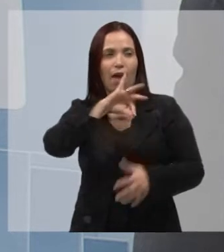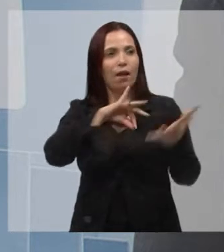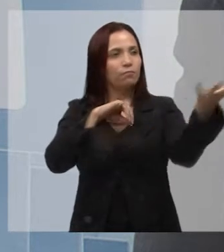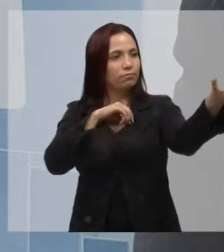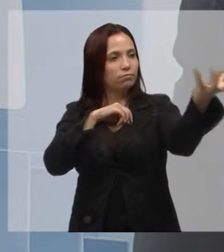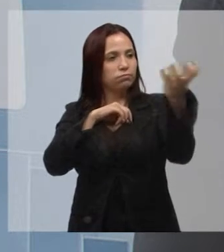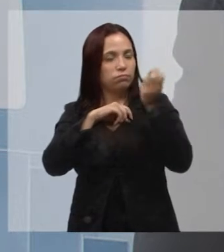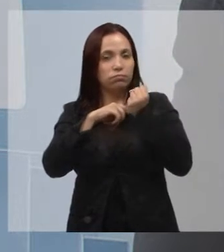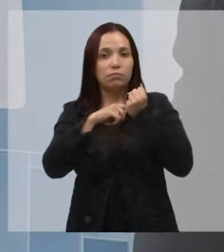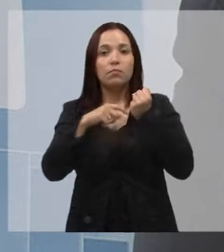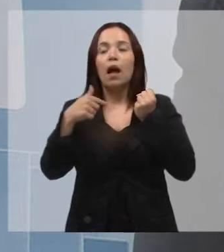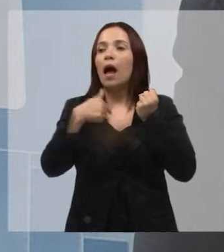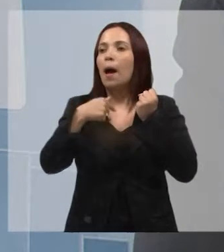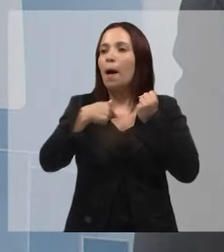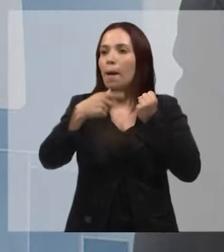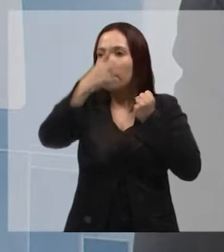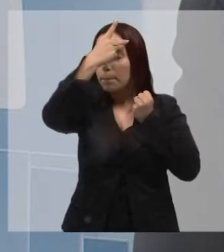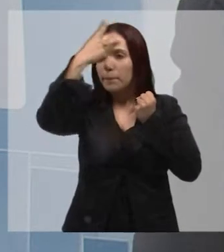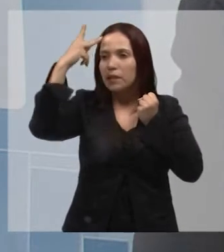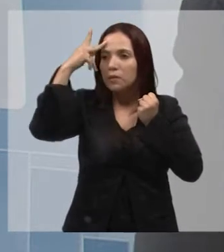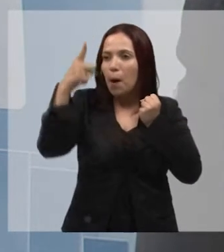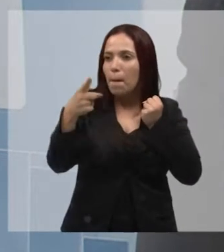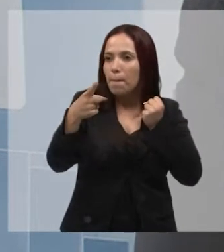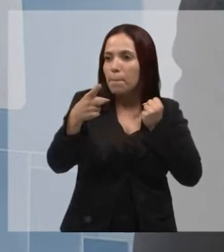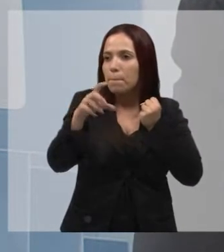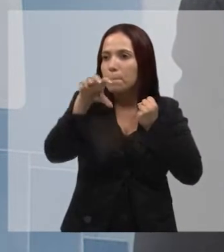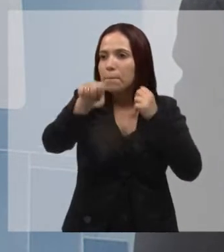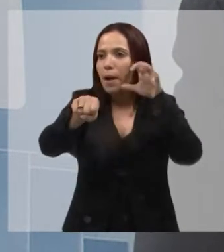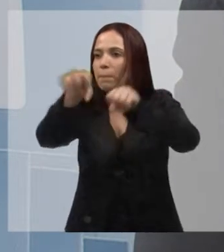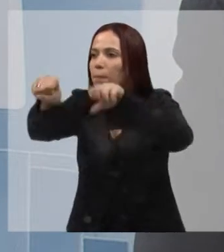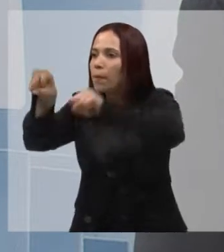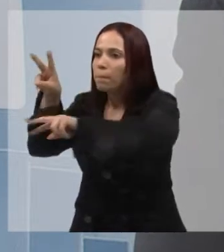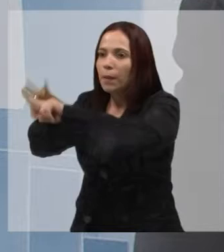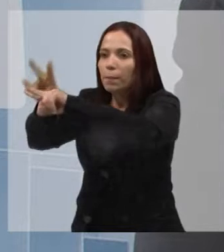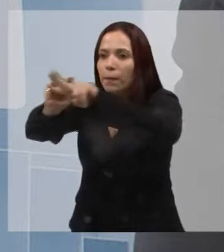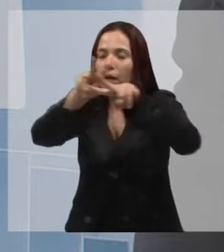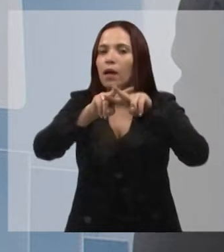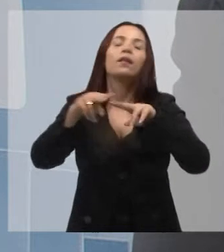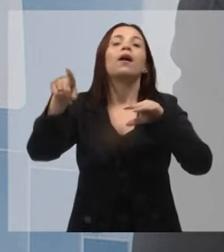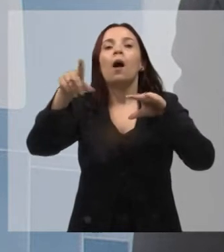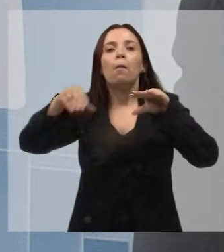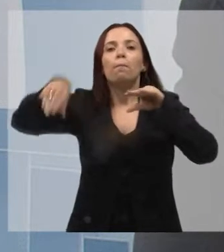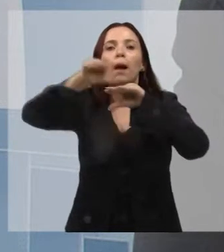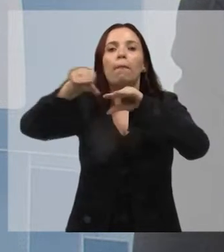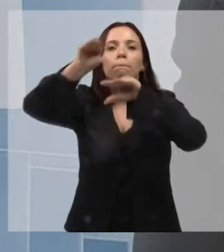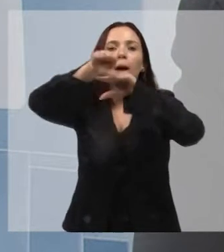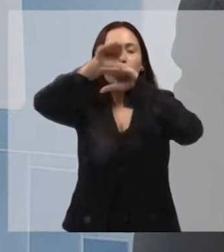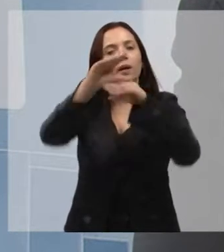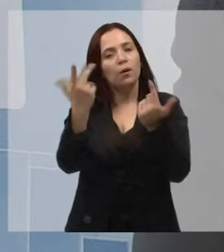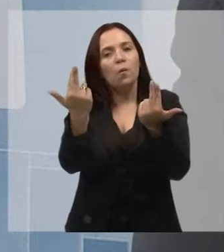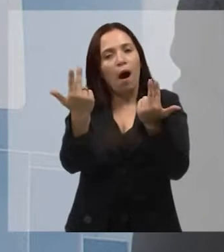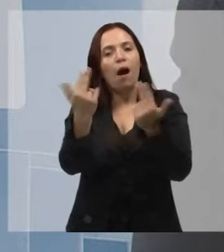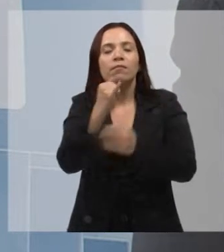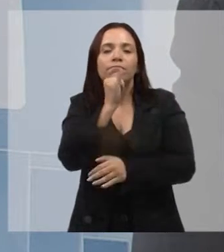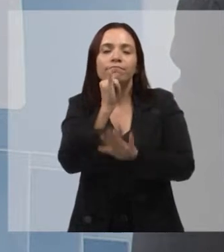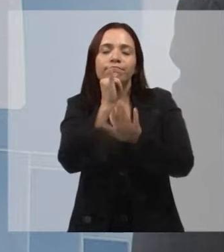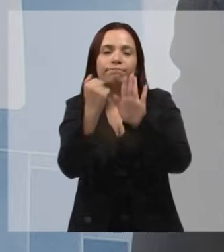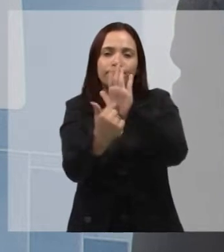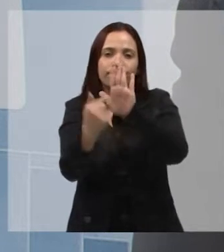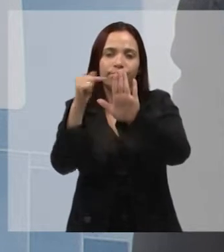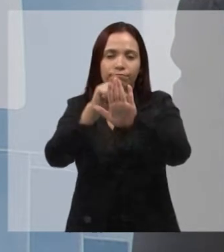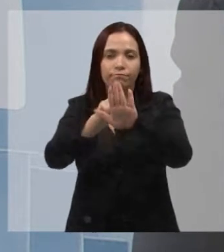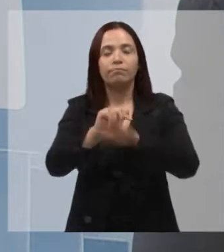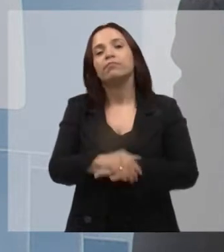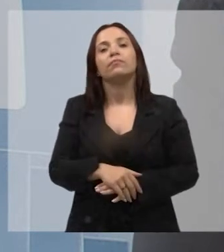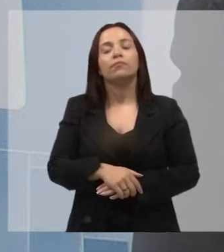ele ganhasse um prêmio por pessoas que ele prendesse. Tá? Entendeu? Pois eles ganham por lucro. E